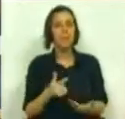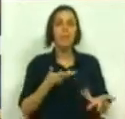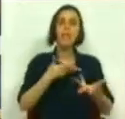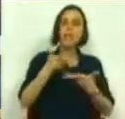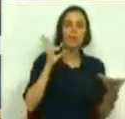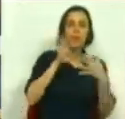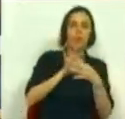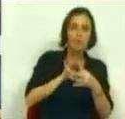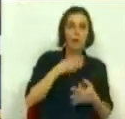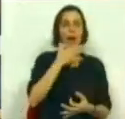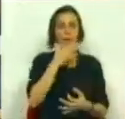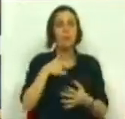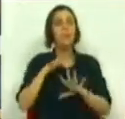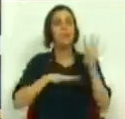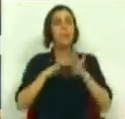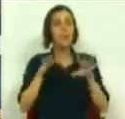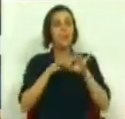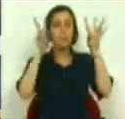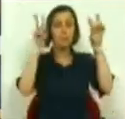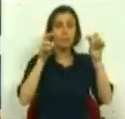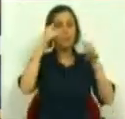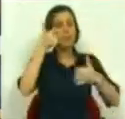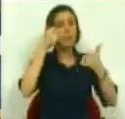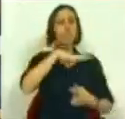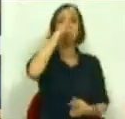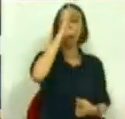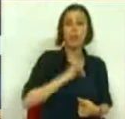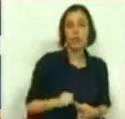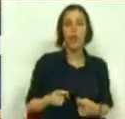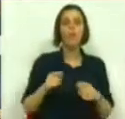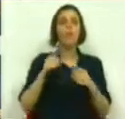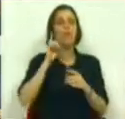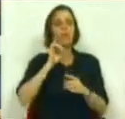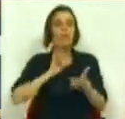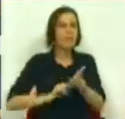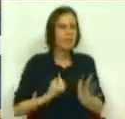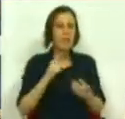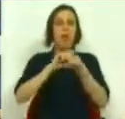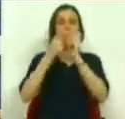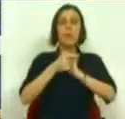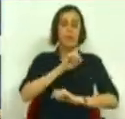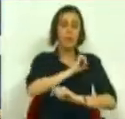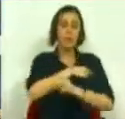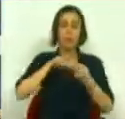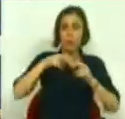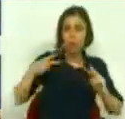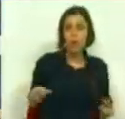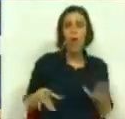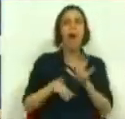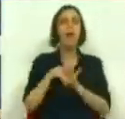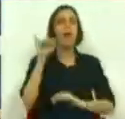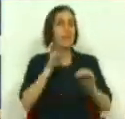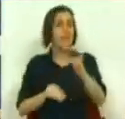de convergência. Muito bem. Faloemos em matérias de Estado, faloemos na regra de ouro, na reforma do poder local, nas